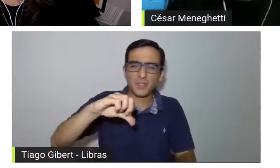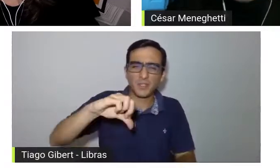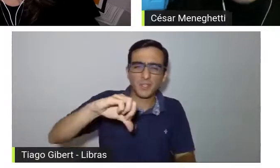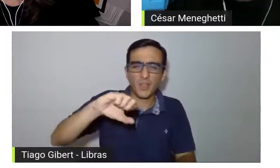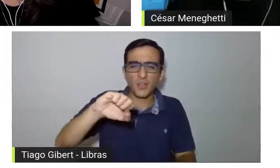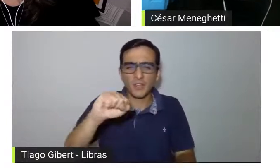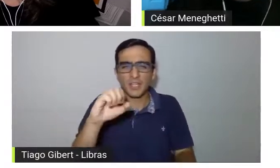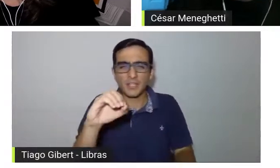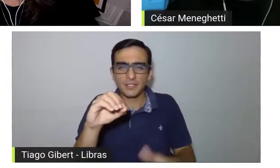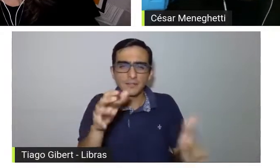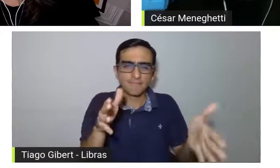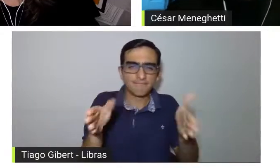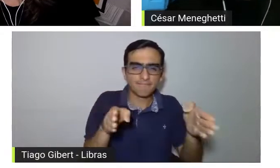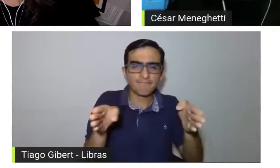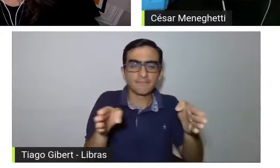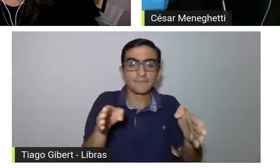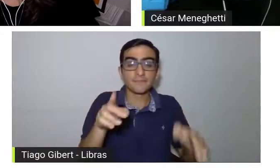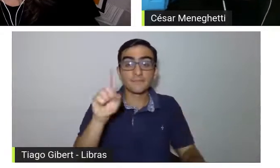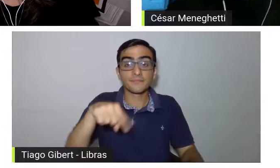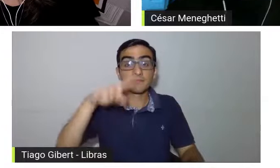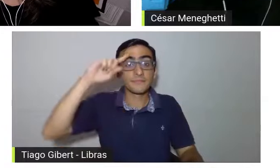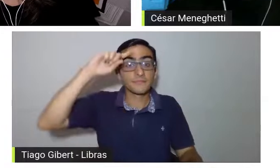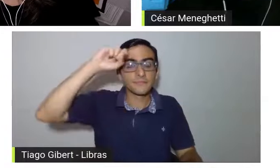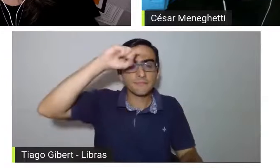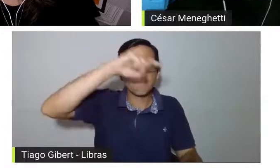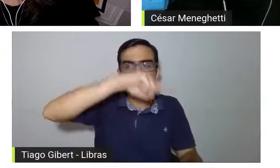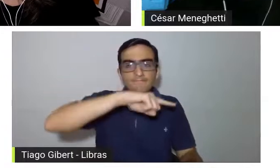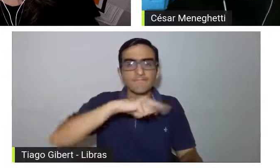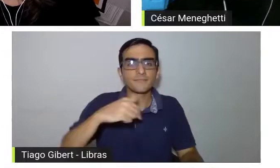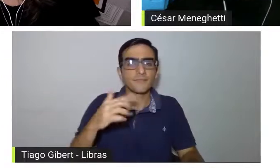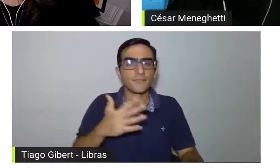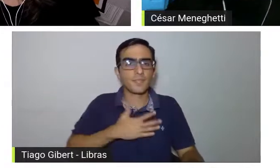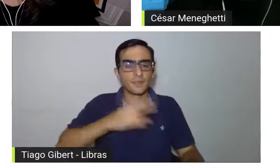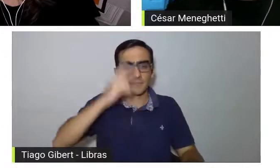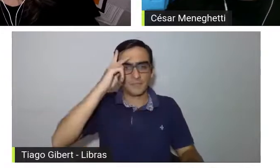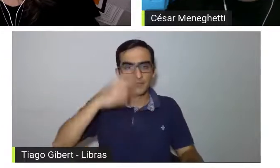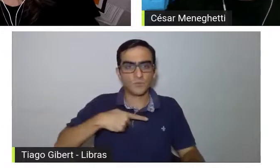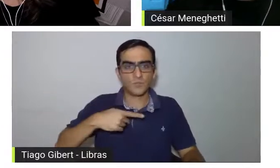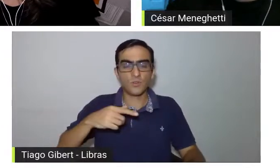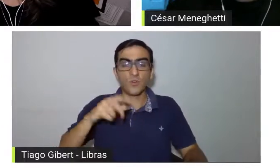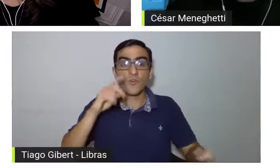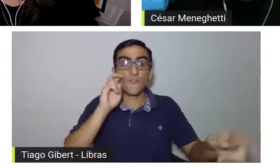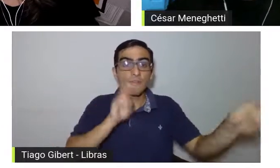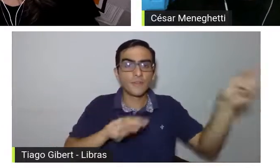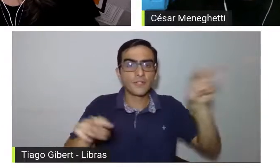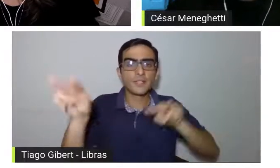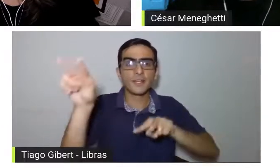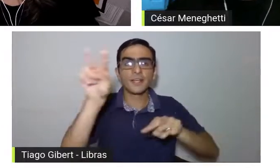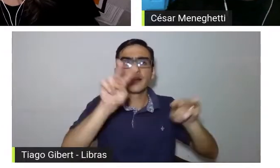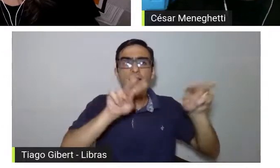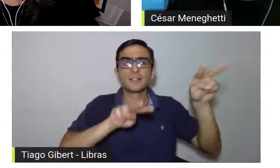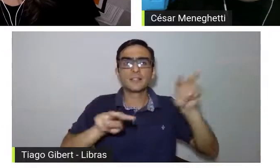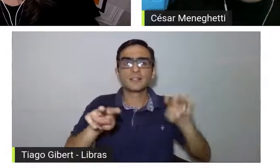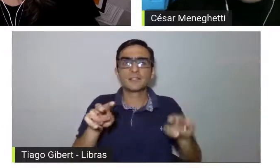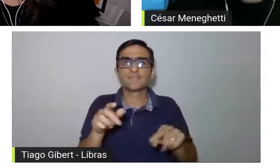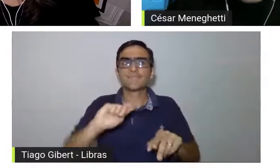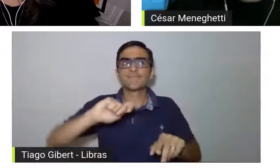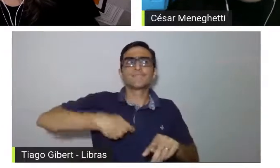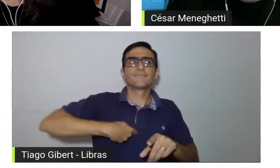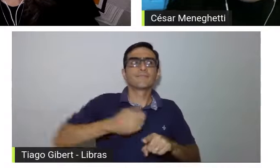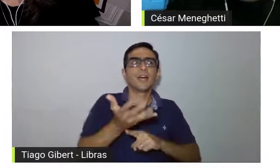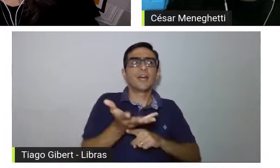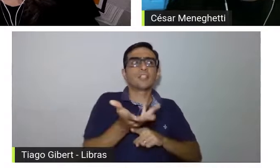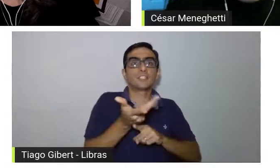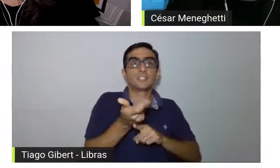80, era bem difícil, assim, para mim, ver um horizonte como artista, assim, no